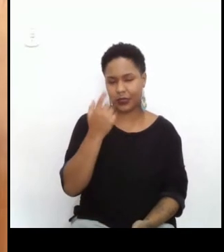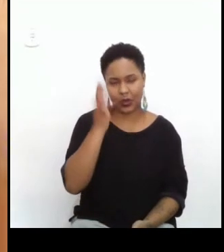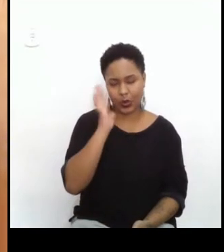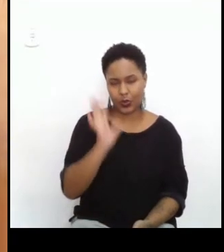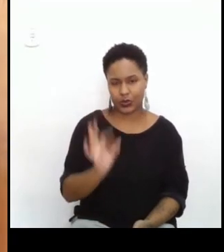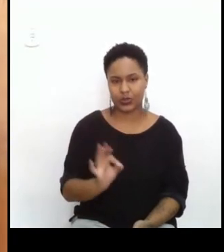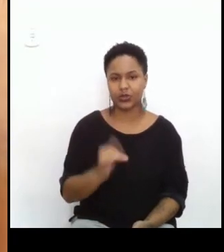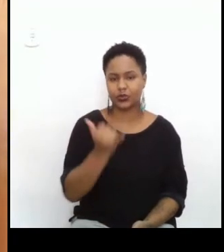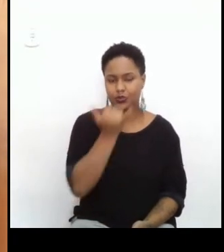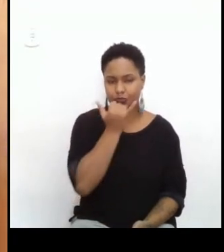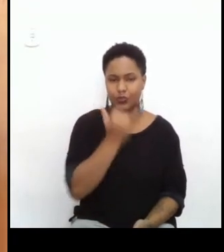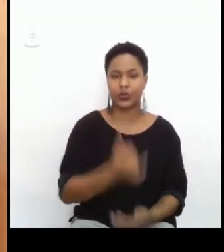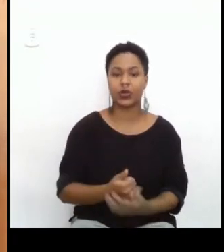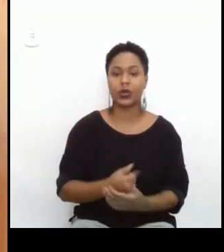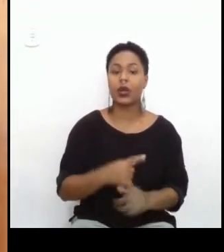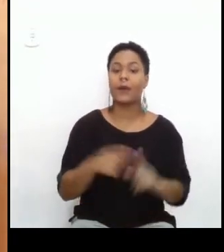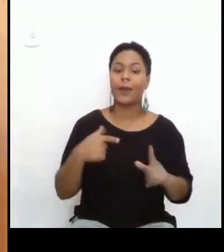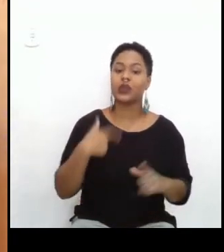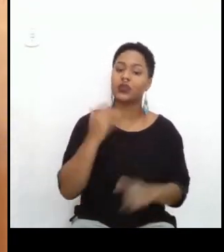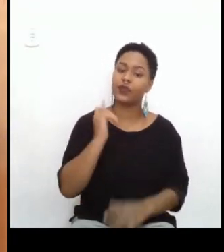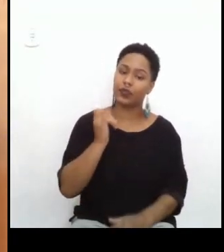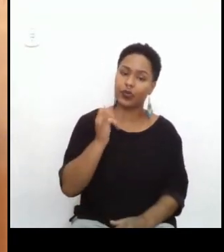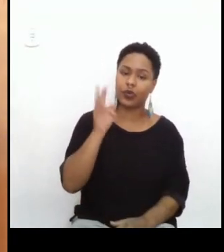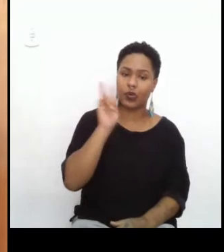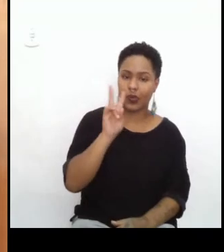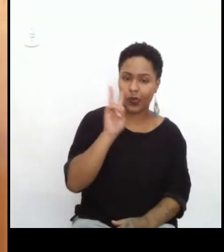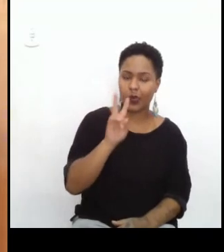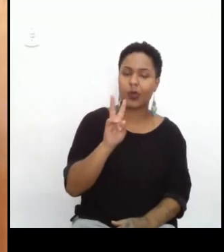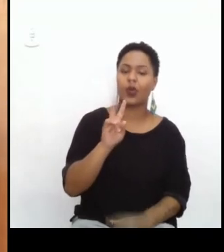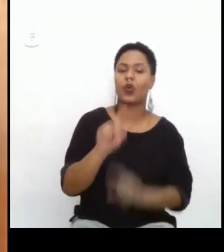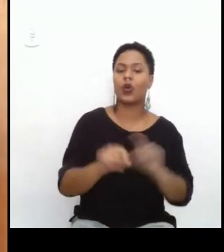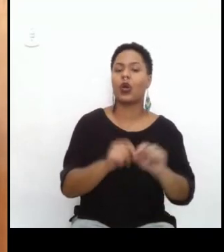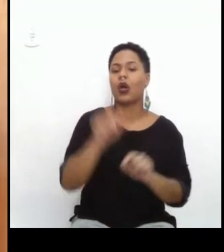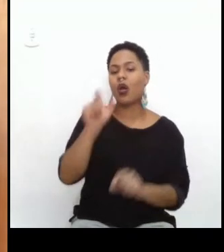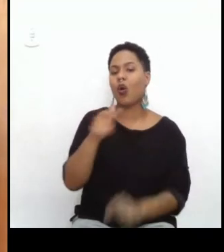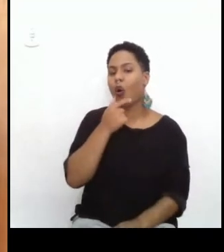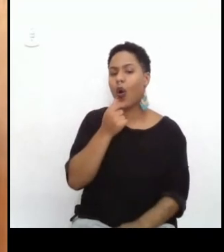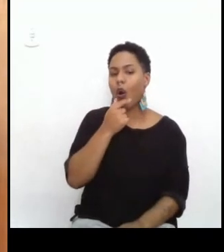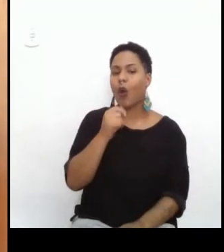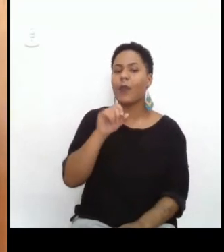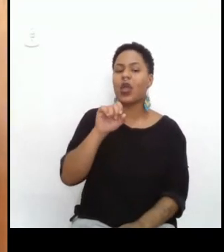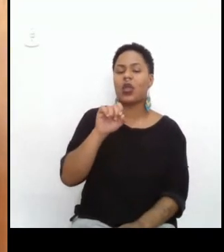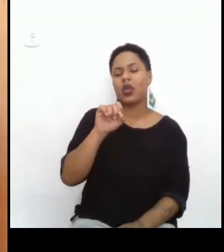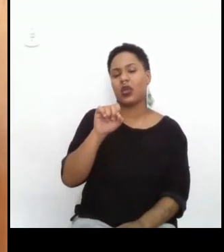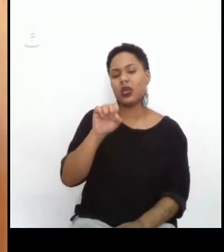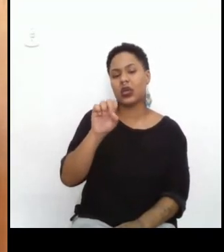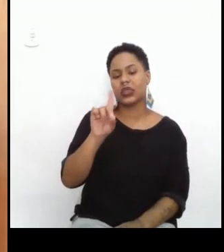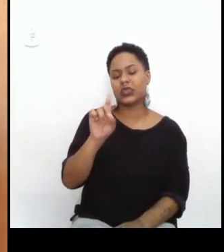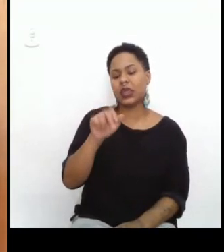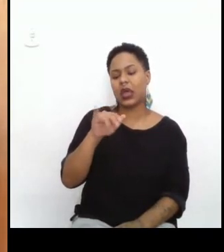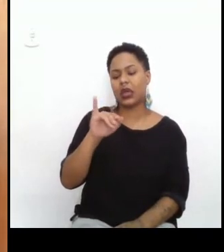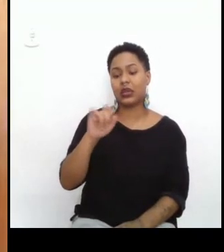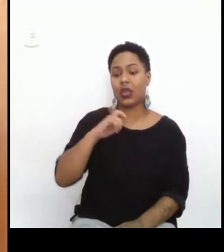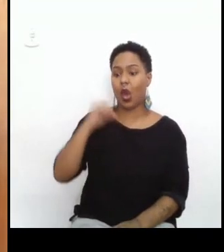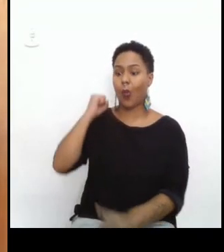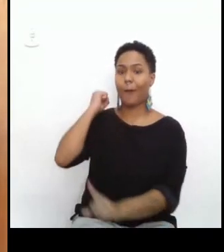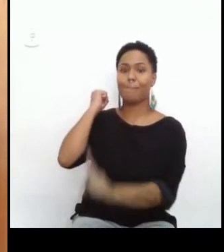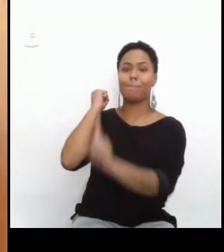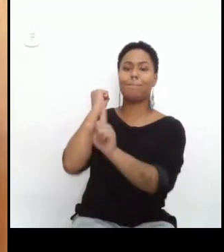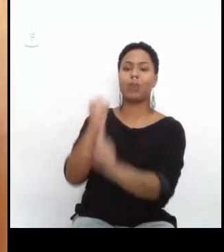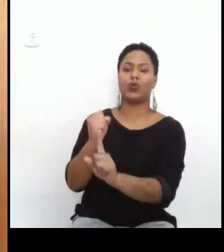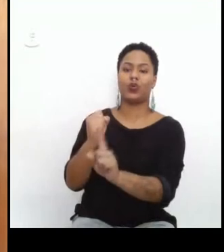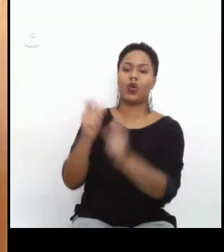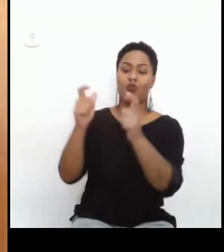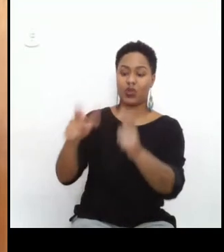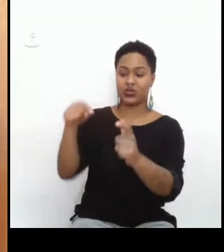de Laguna São Bernardo um setor periféricos a nossa sociedade que é sensacional nessa lugar não este